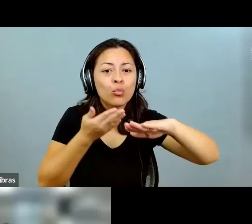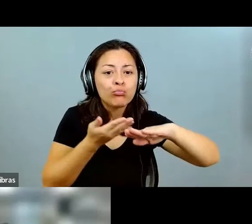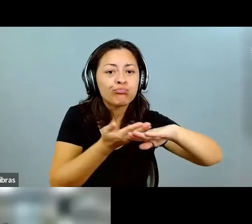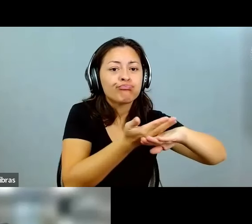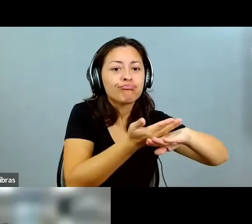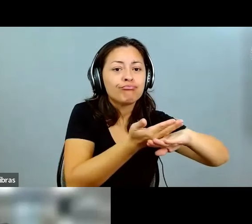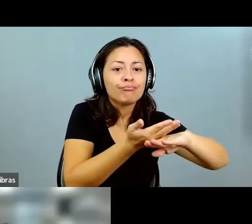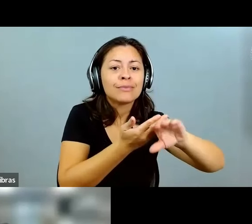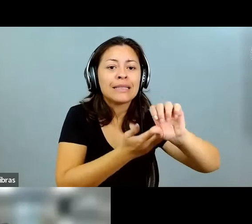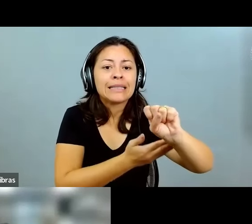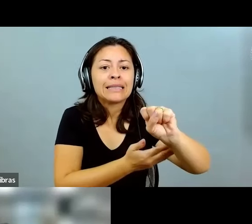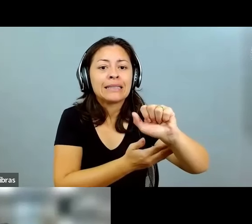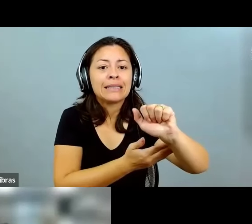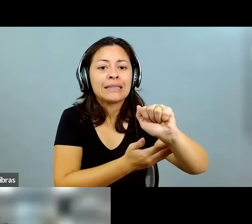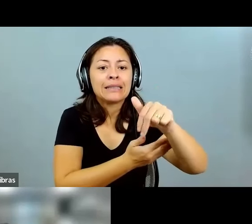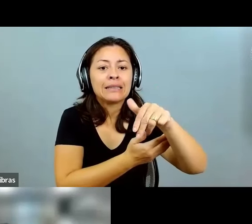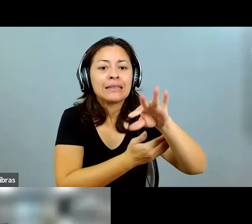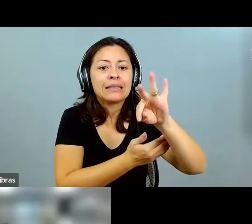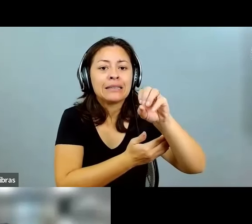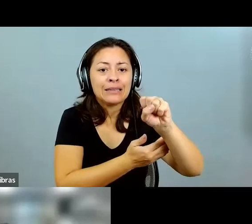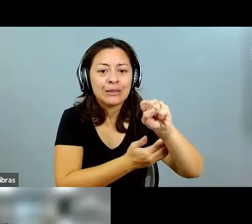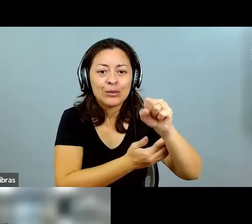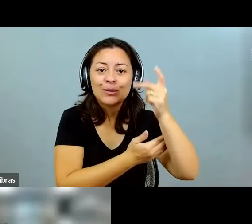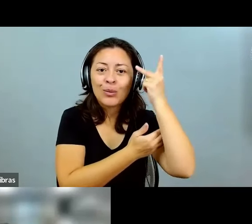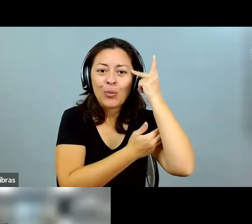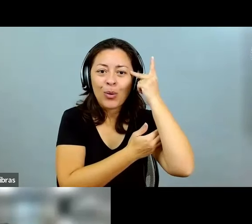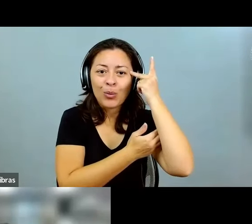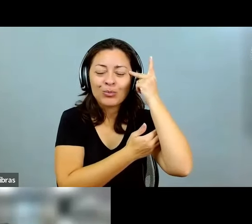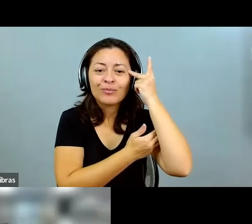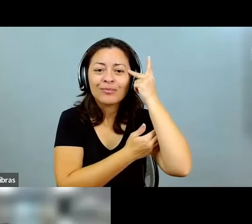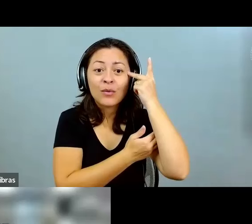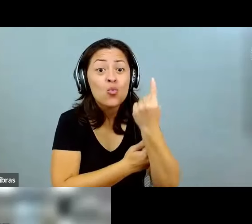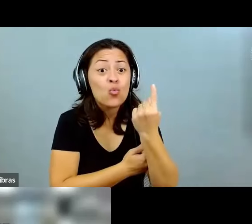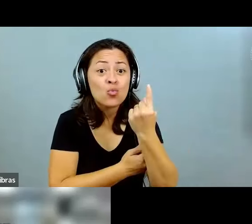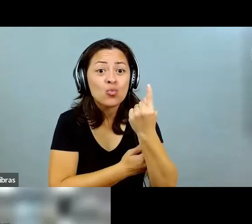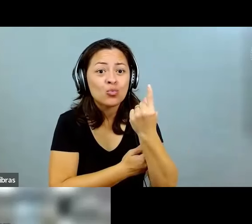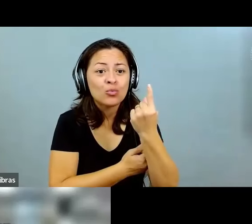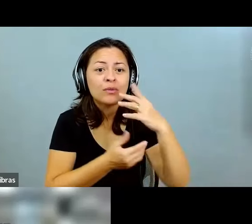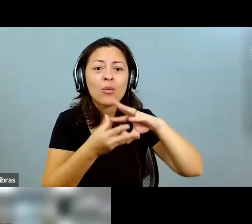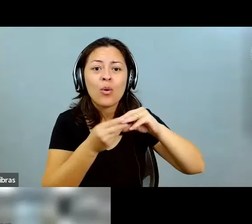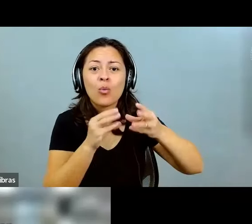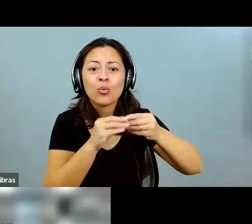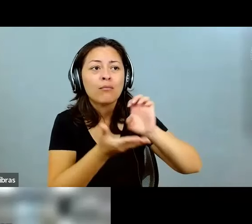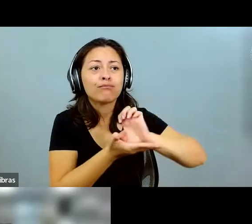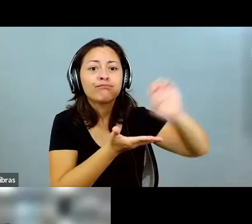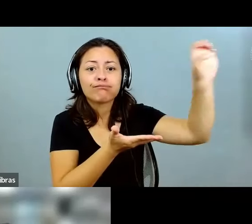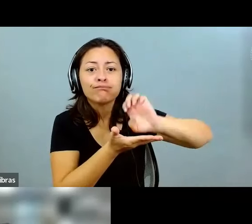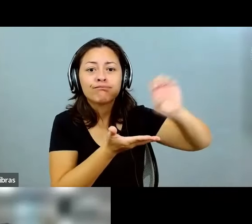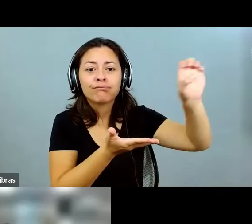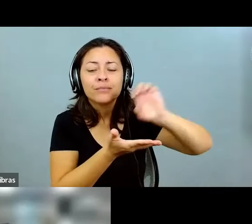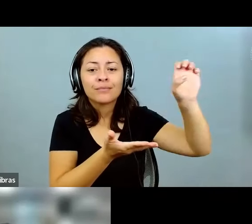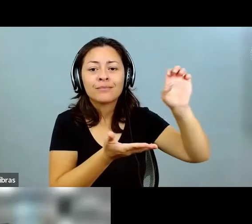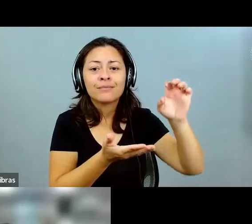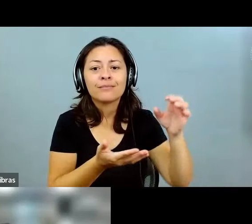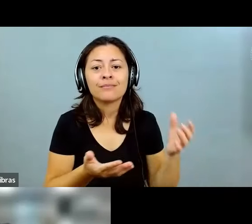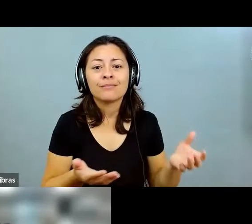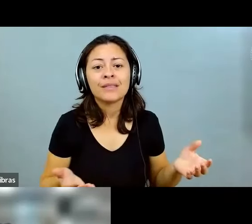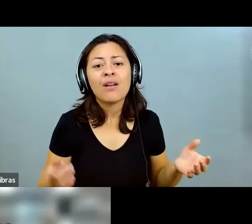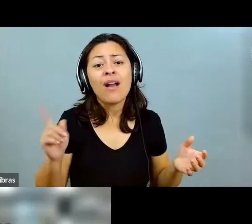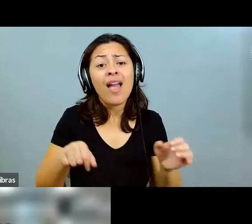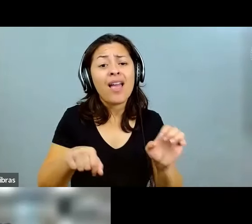e tá saindo agora um pouco um pouco pela Bahia então então o a nossa estratégia estratégia hoje é uma estratégia do